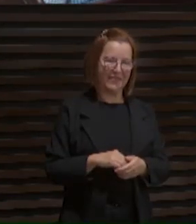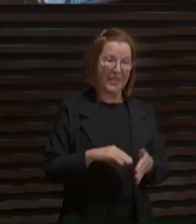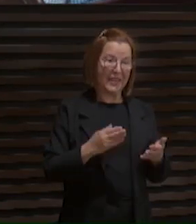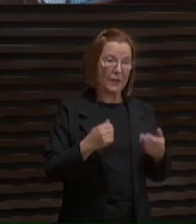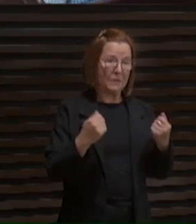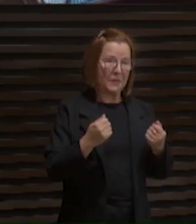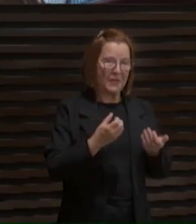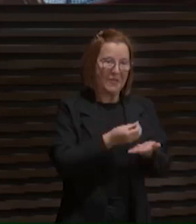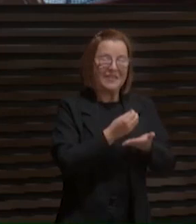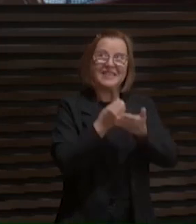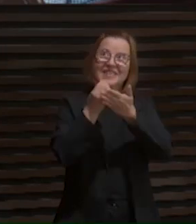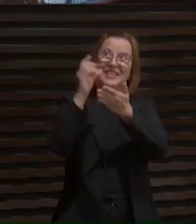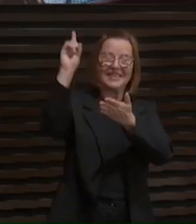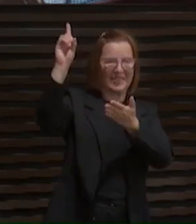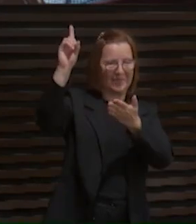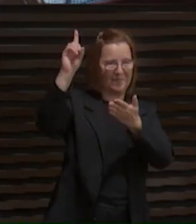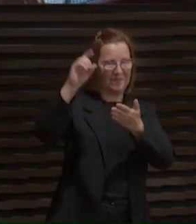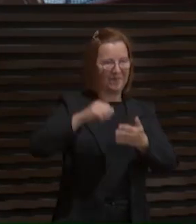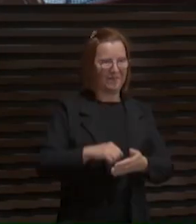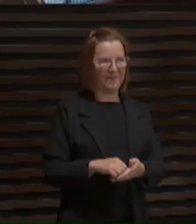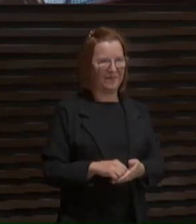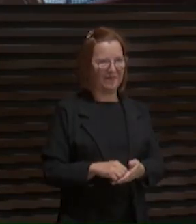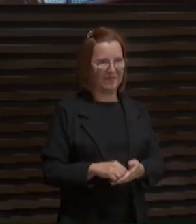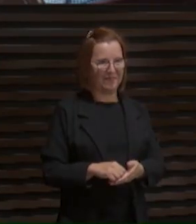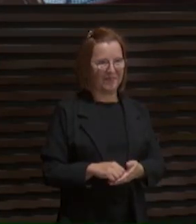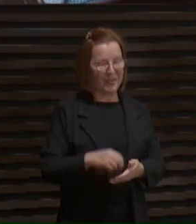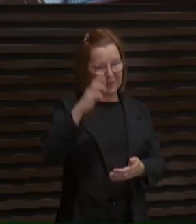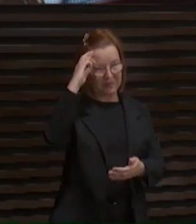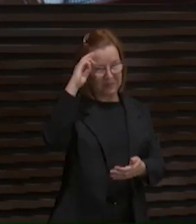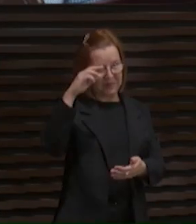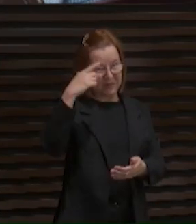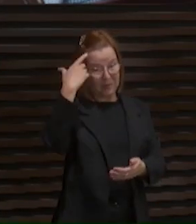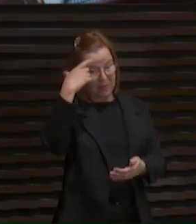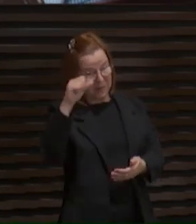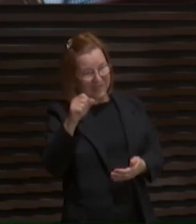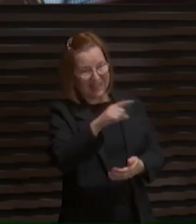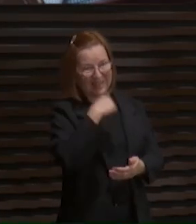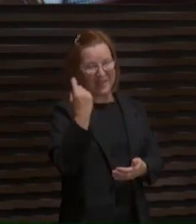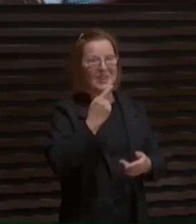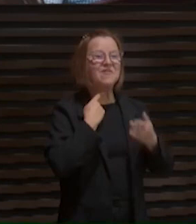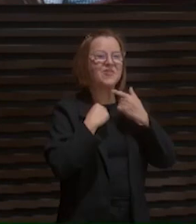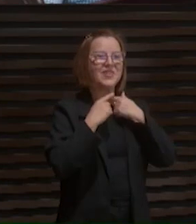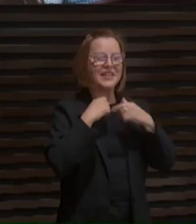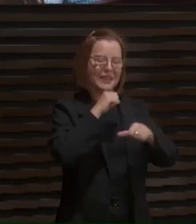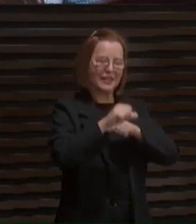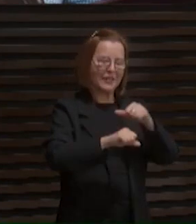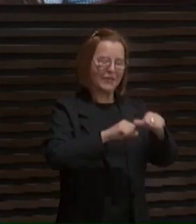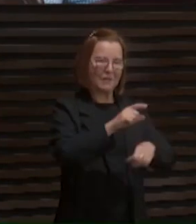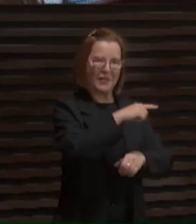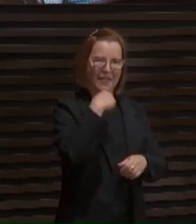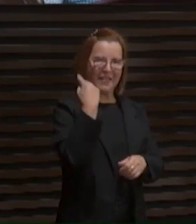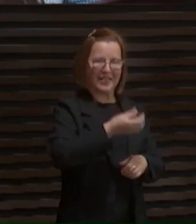É isso que está no boletim. Ele conquista a nossa vontade. Ele muda o nosso querer. É a vida de